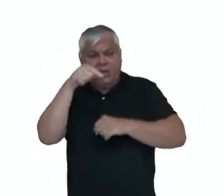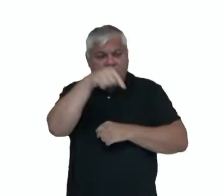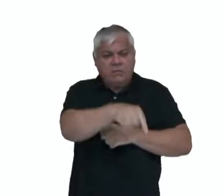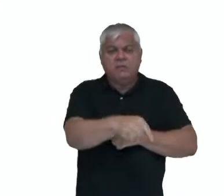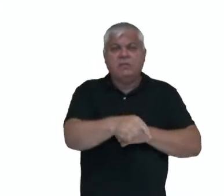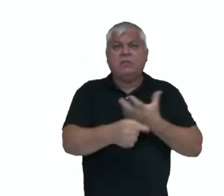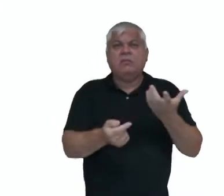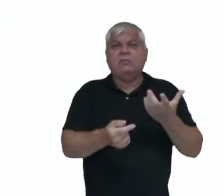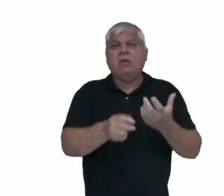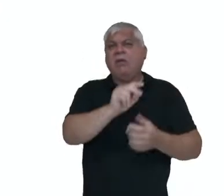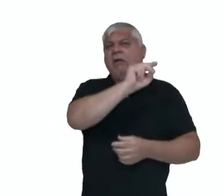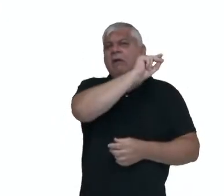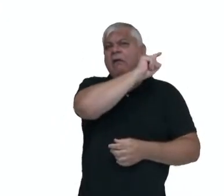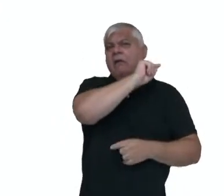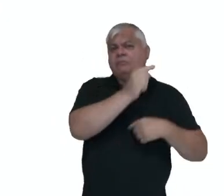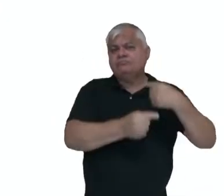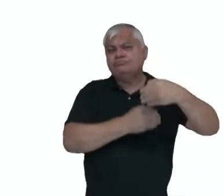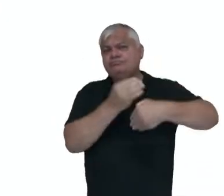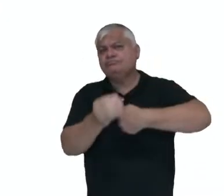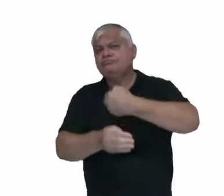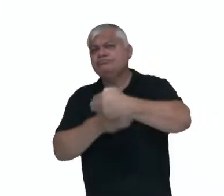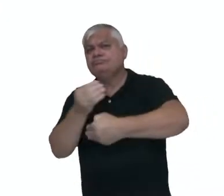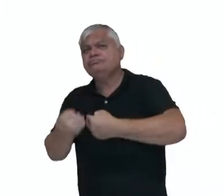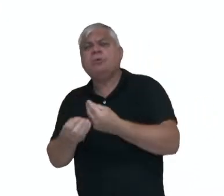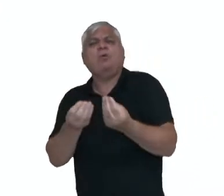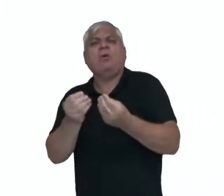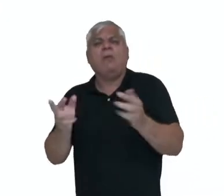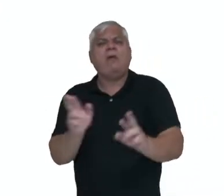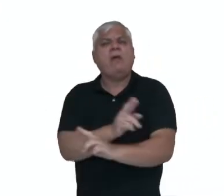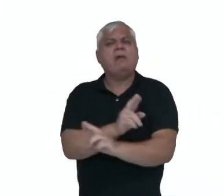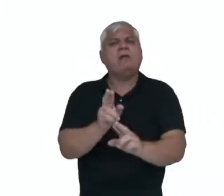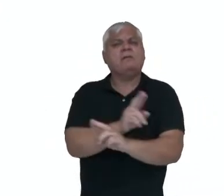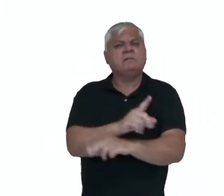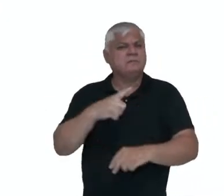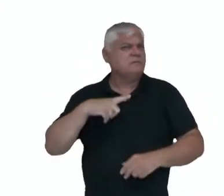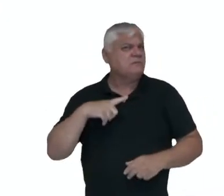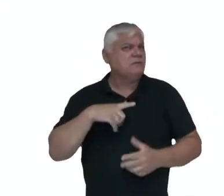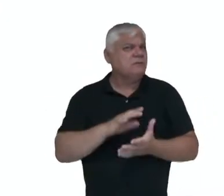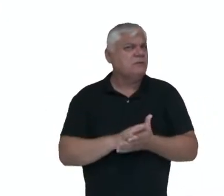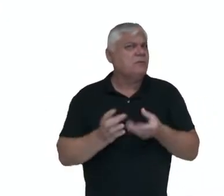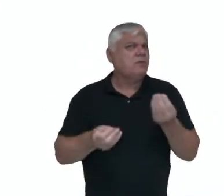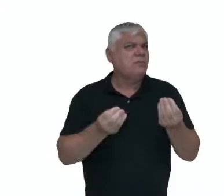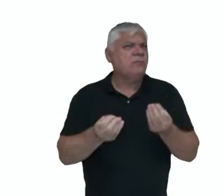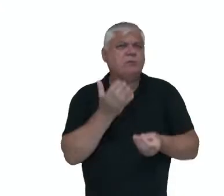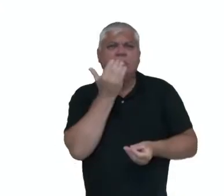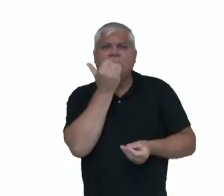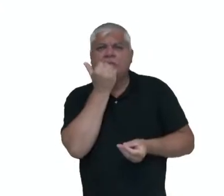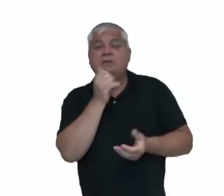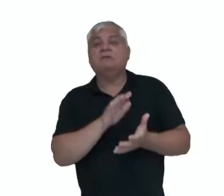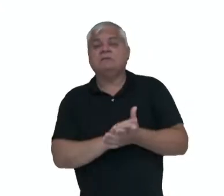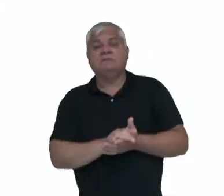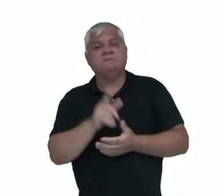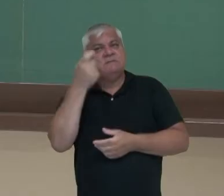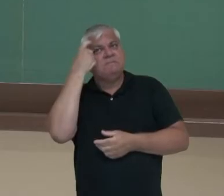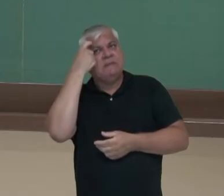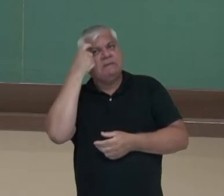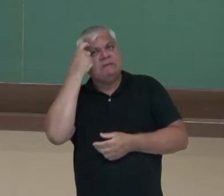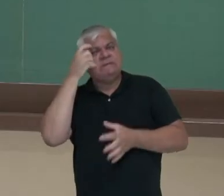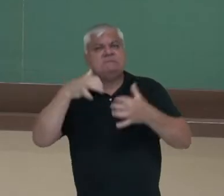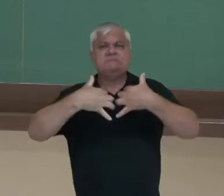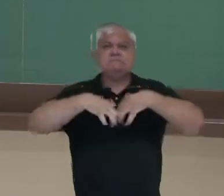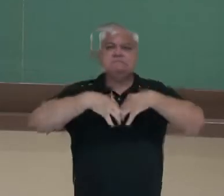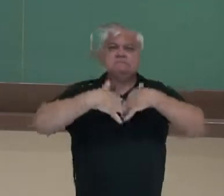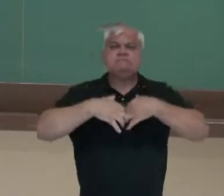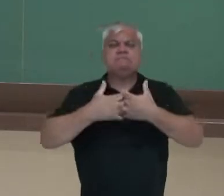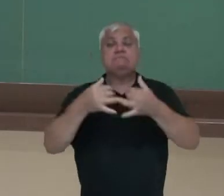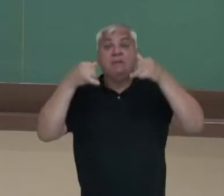e os hábitos alimentares e culturais nas diferentes partes do Brasil? E bora lá, também é um tema extremamente discutível, né? Quando a gente fala em